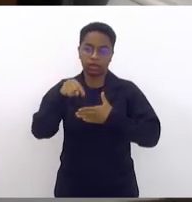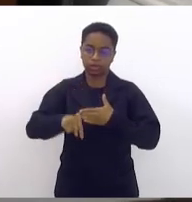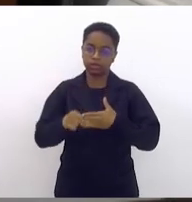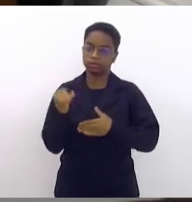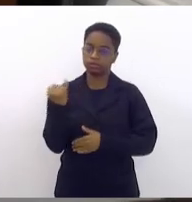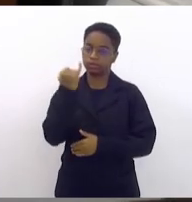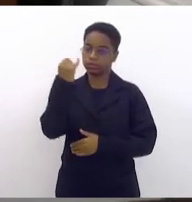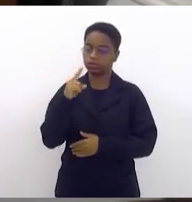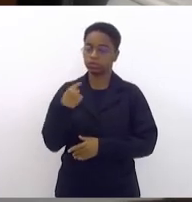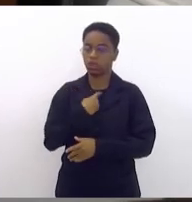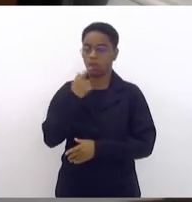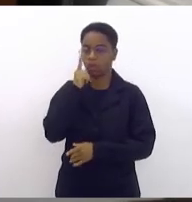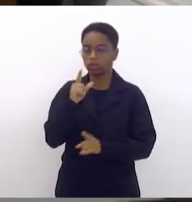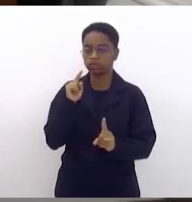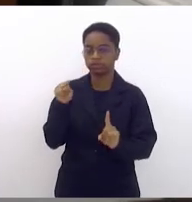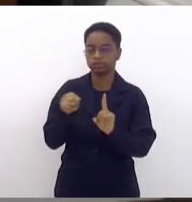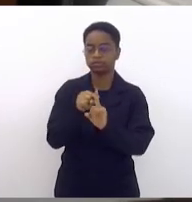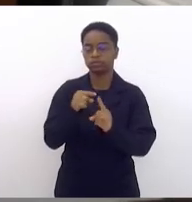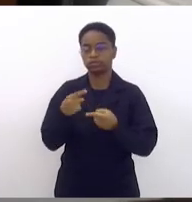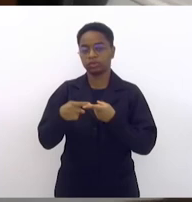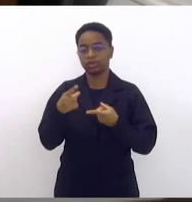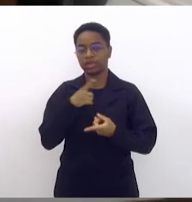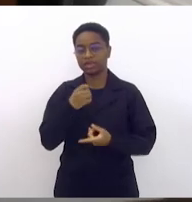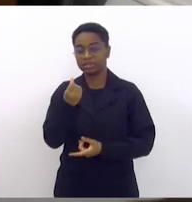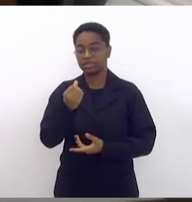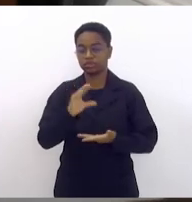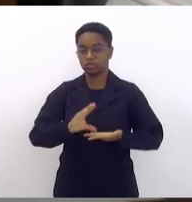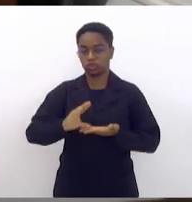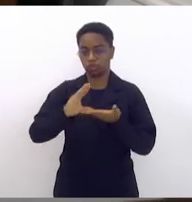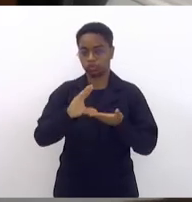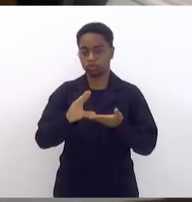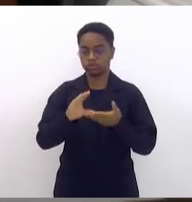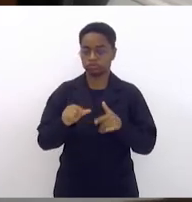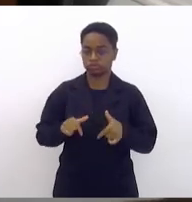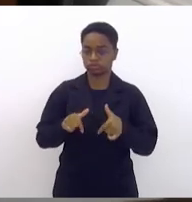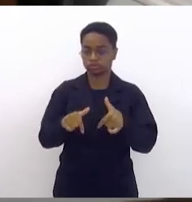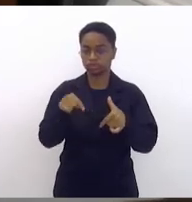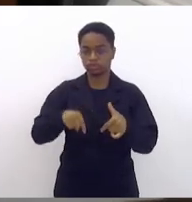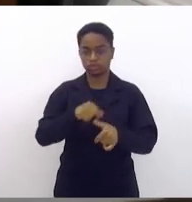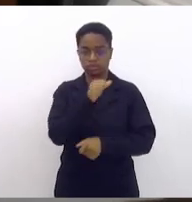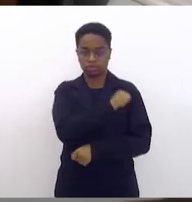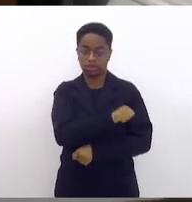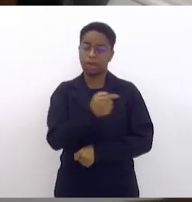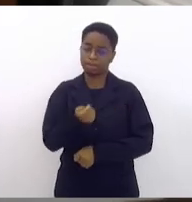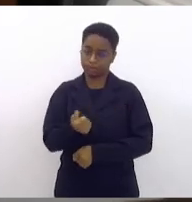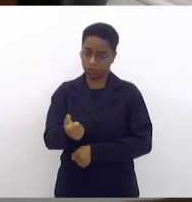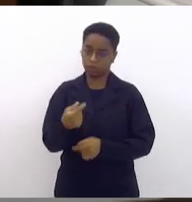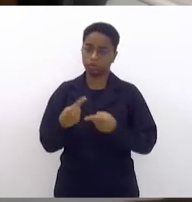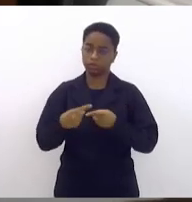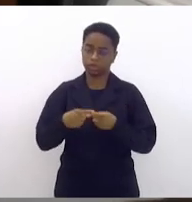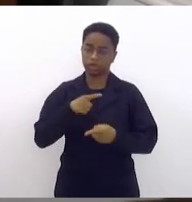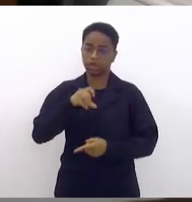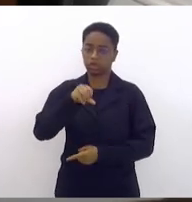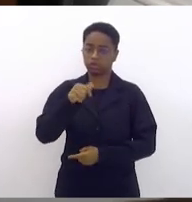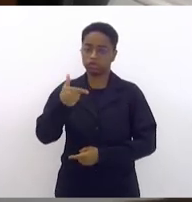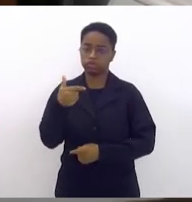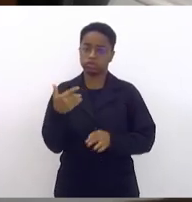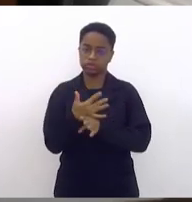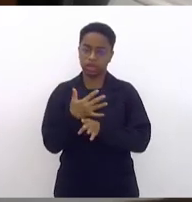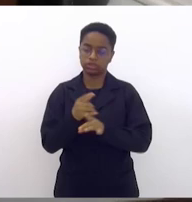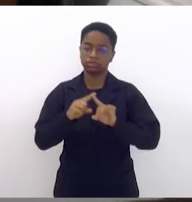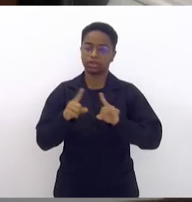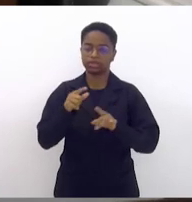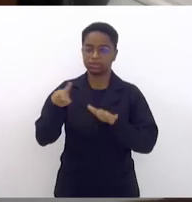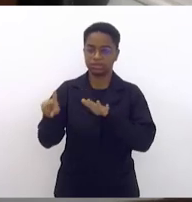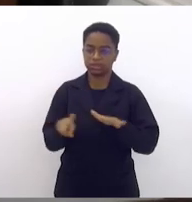objetivo conselho hoje a gente tem seis conselhos ativos no estado do Rio de Janeiro é muito pouco o estado de 92 municípios toda semana